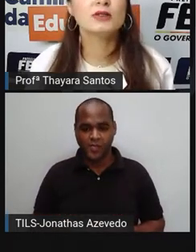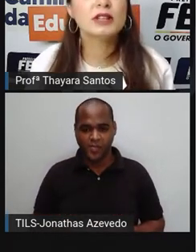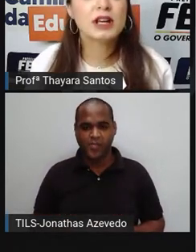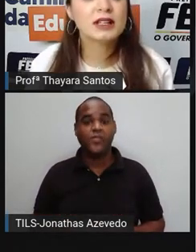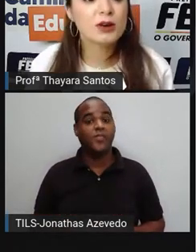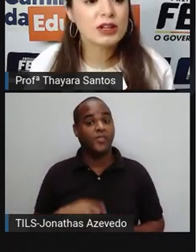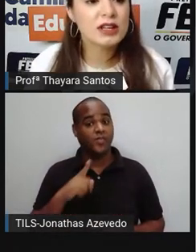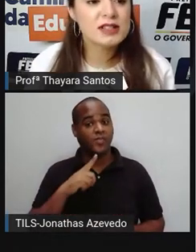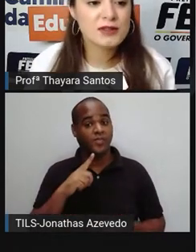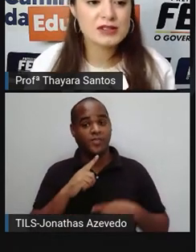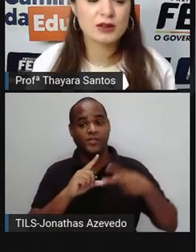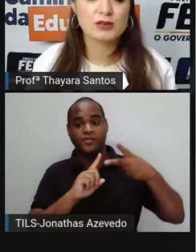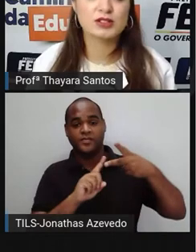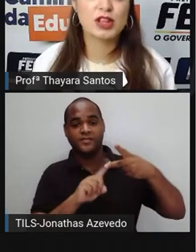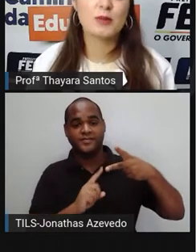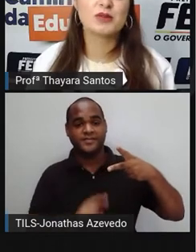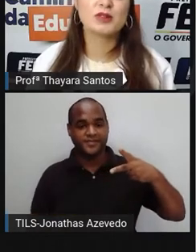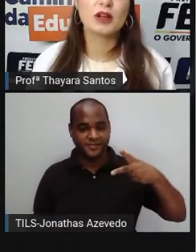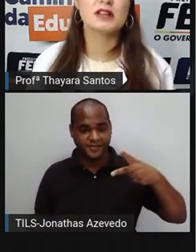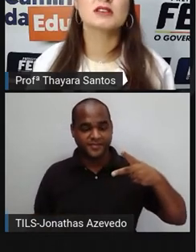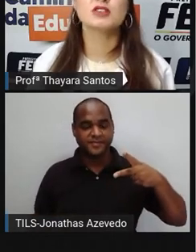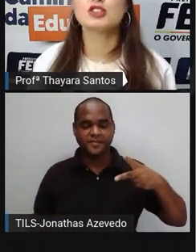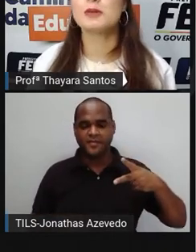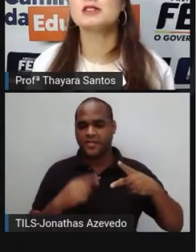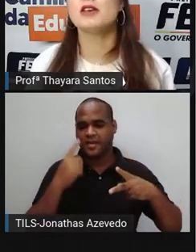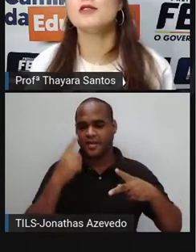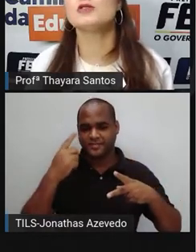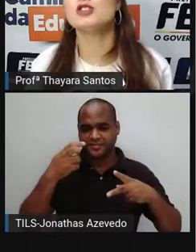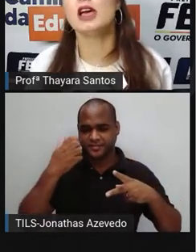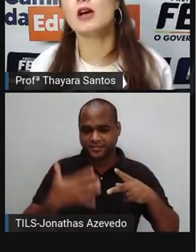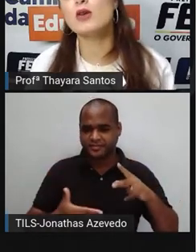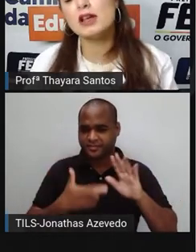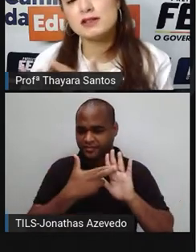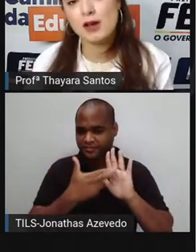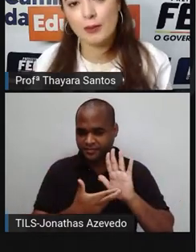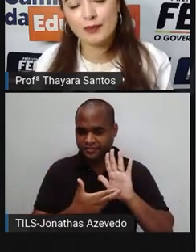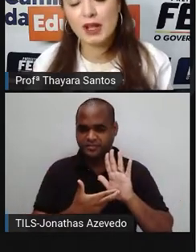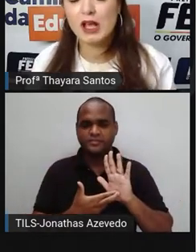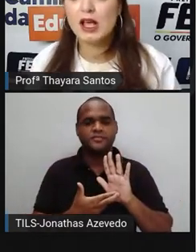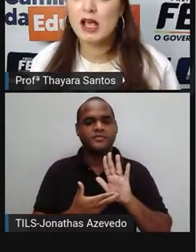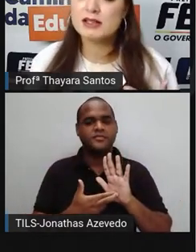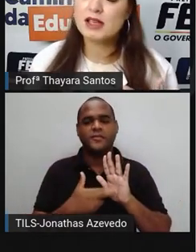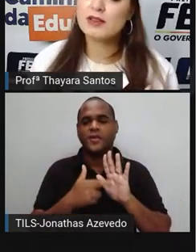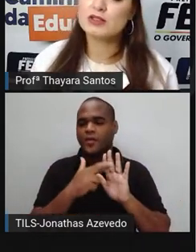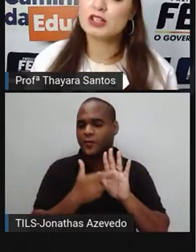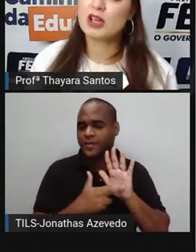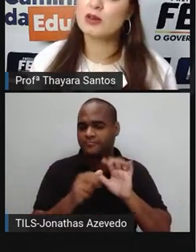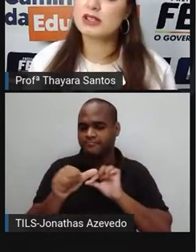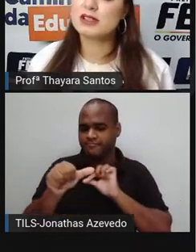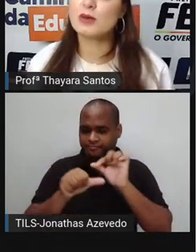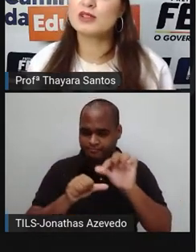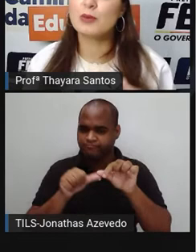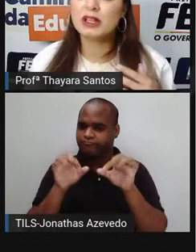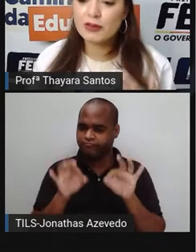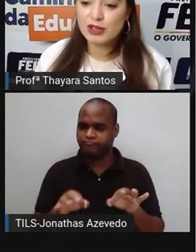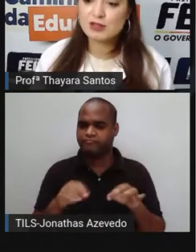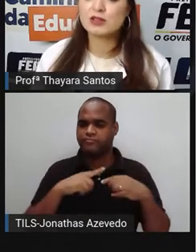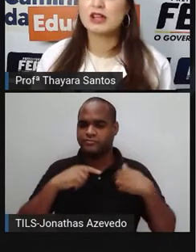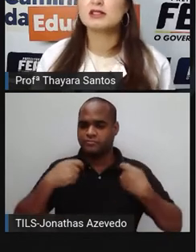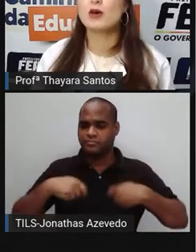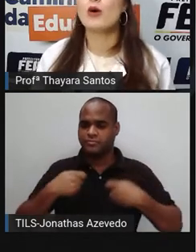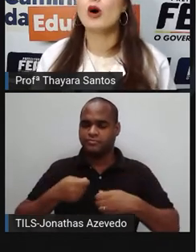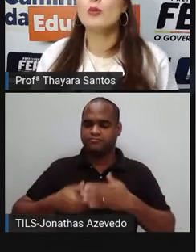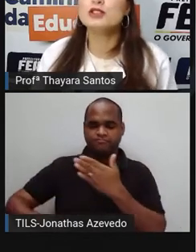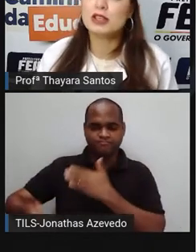é a segunda categoria de serviços ecossistêmicos são aqueles que a gente nos serviços de regulação e serviços de regulação são